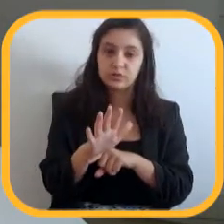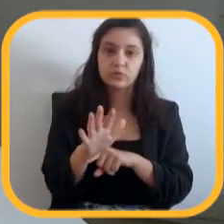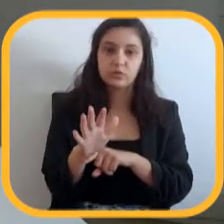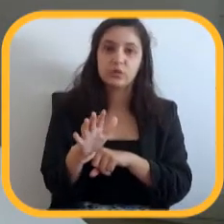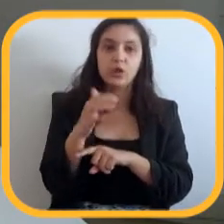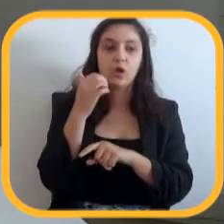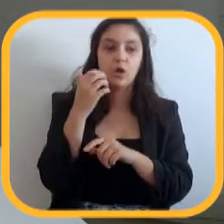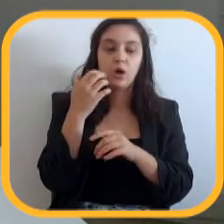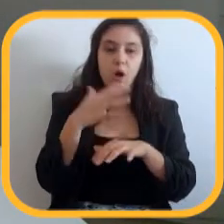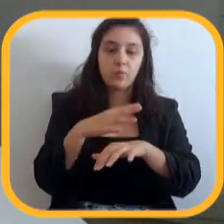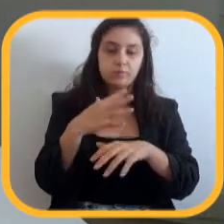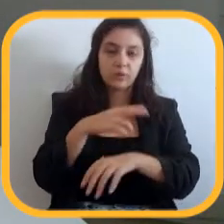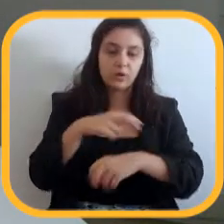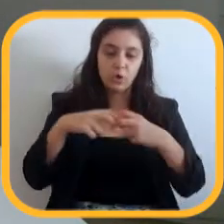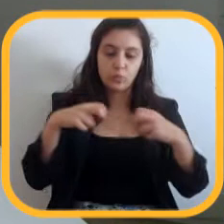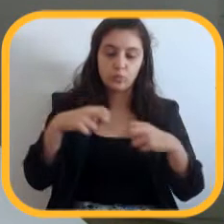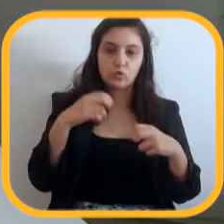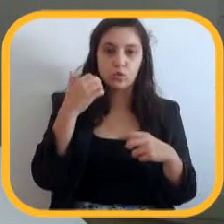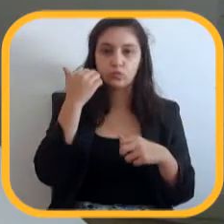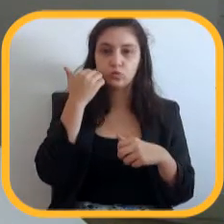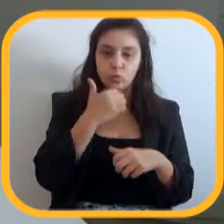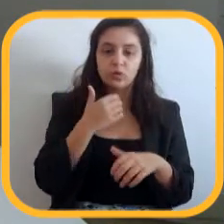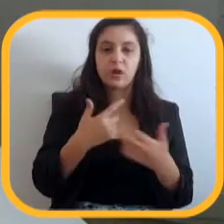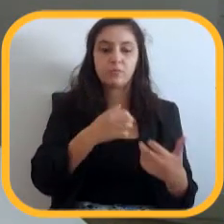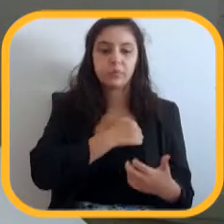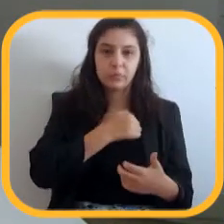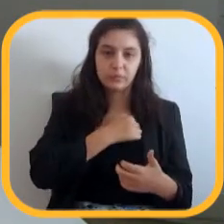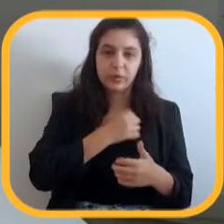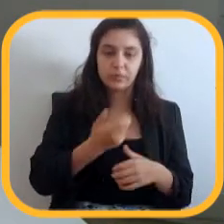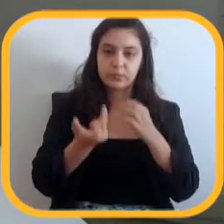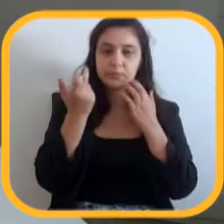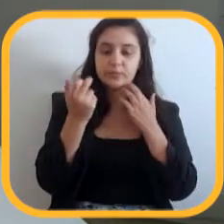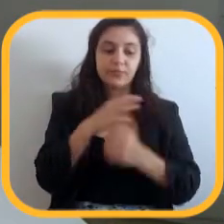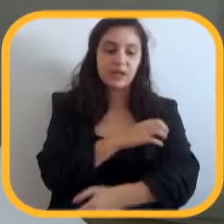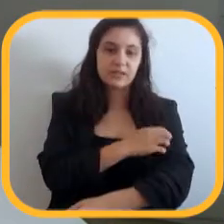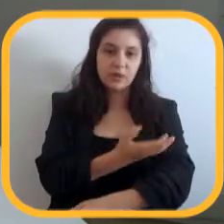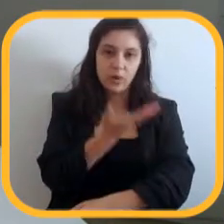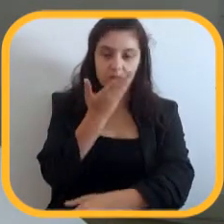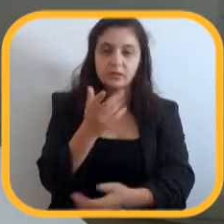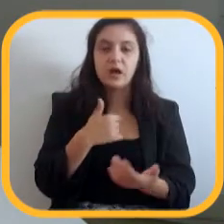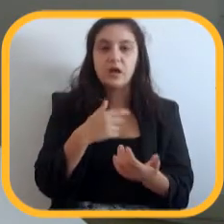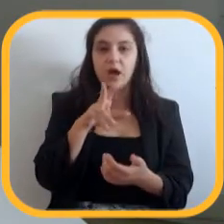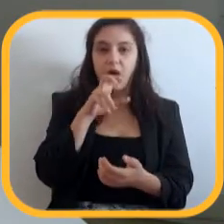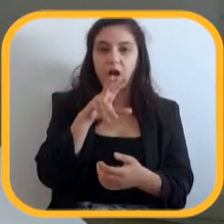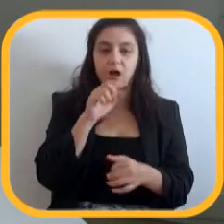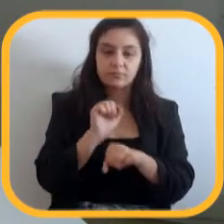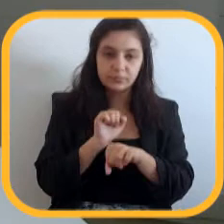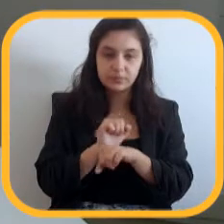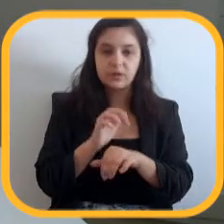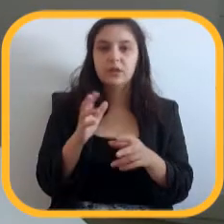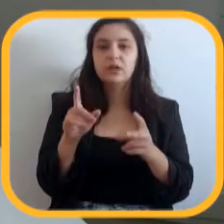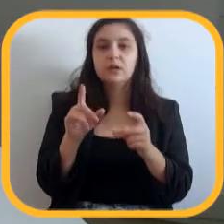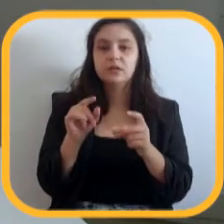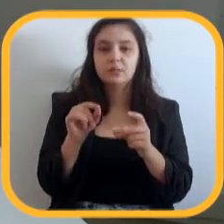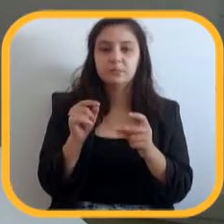por exemplo, dores musculares, o aumento dos batimentos cardíacos, a tensão alta, a falta de ar e a